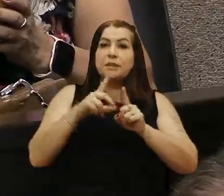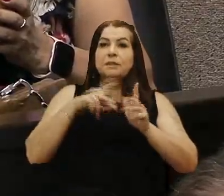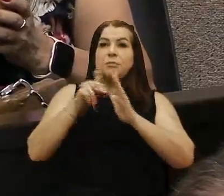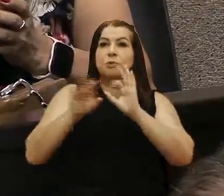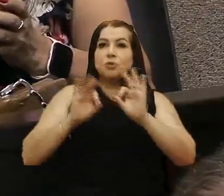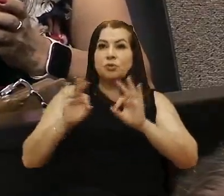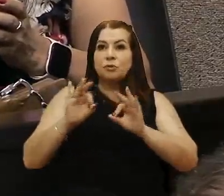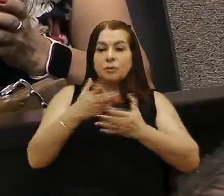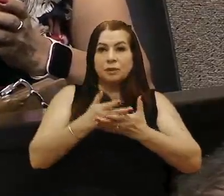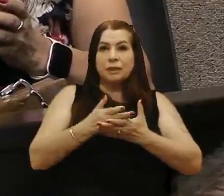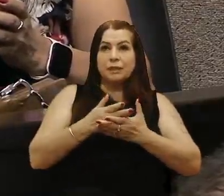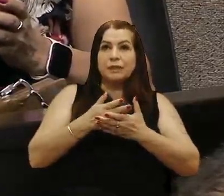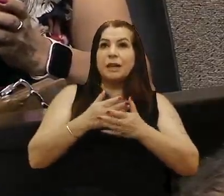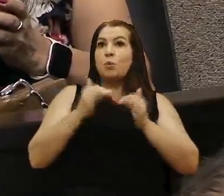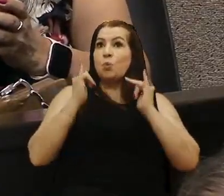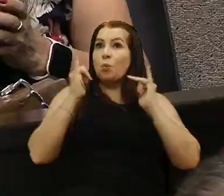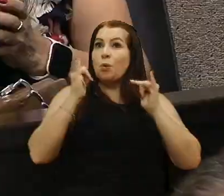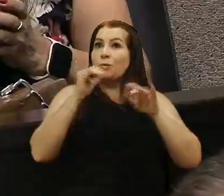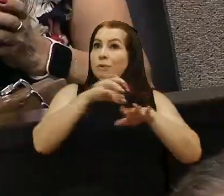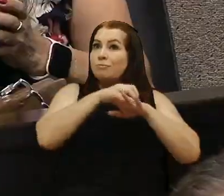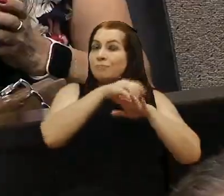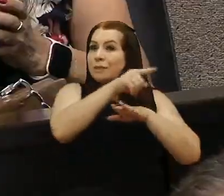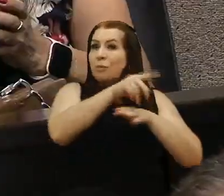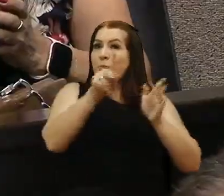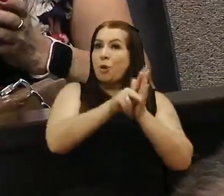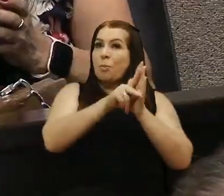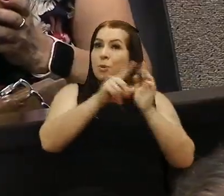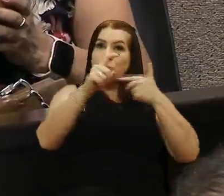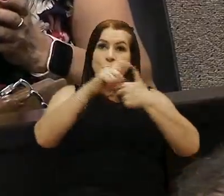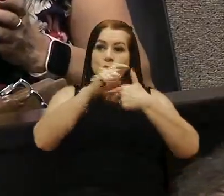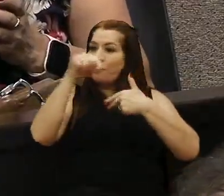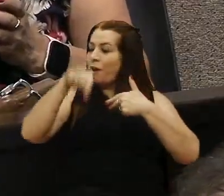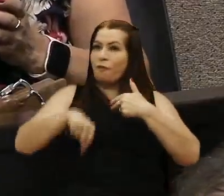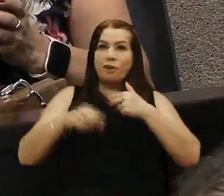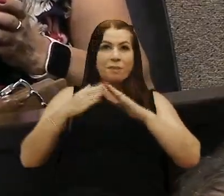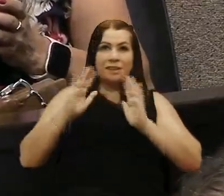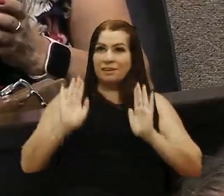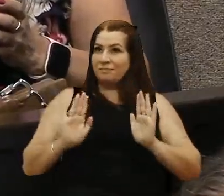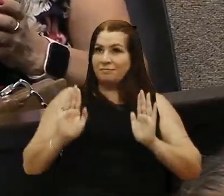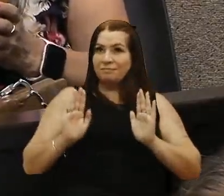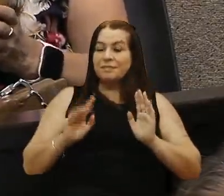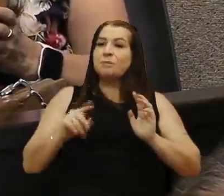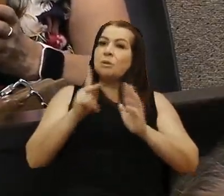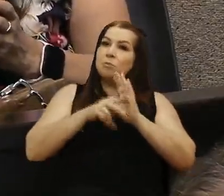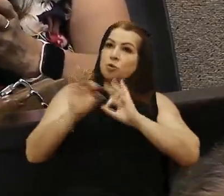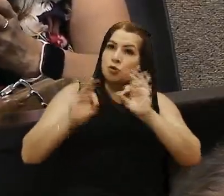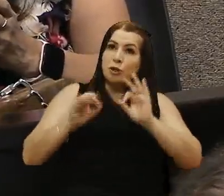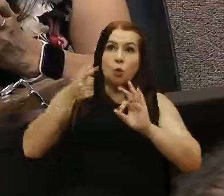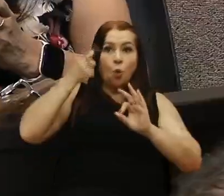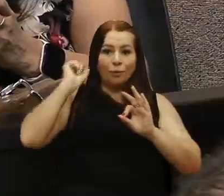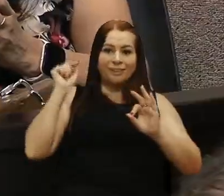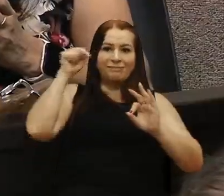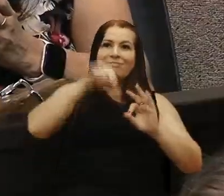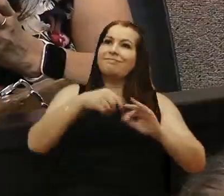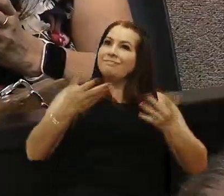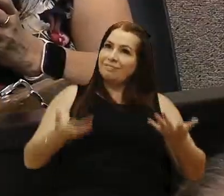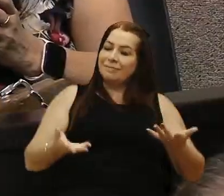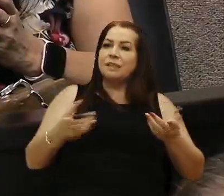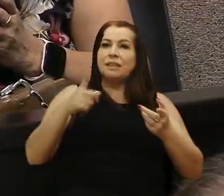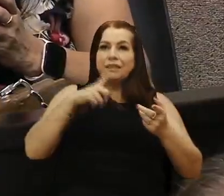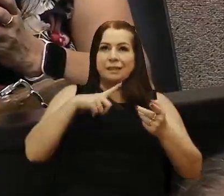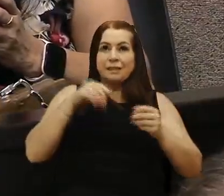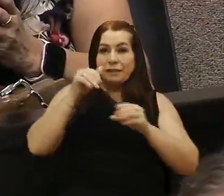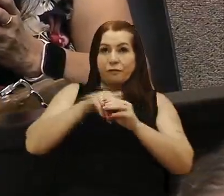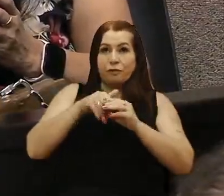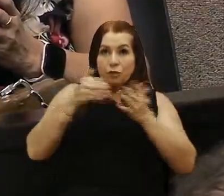projetos aí, até do transporte coletivo do próprio executivo que não veio para essa casa, mas projetos entraram ontem nessa casa e têm que